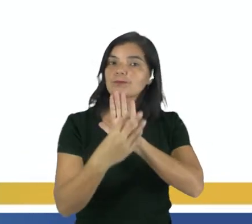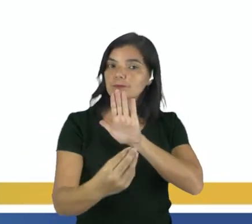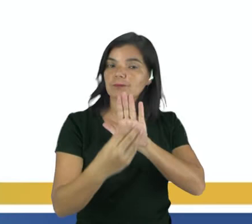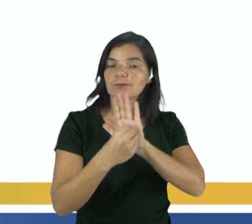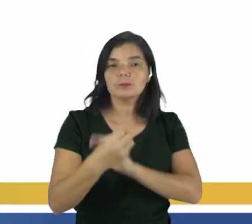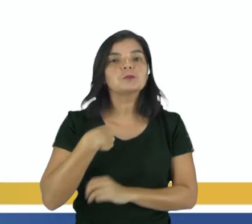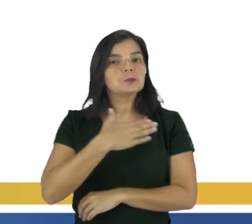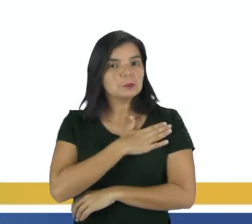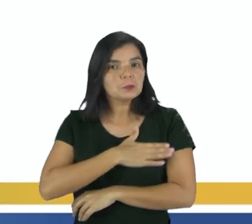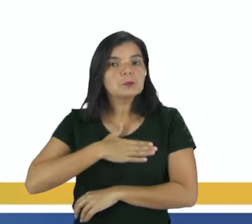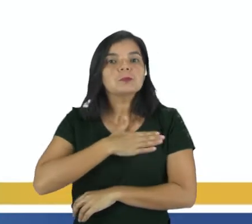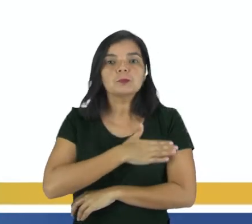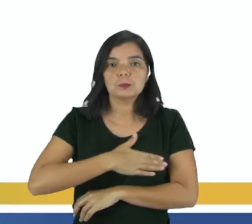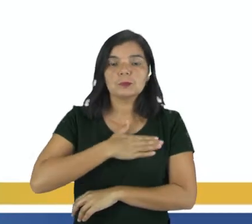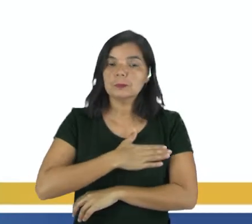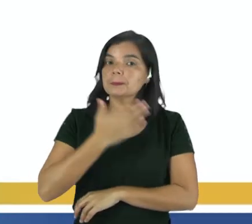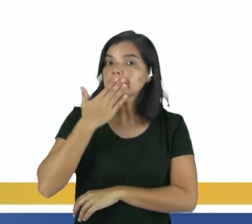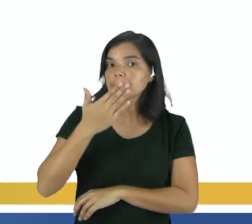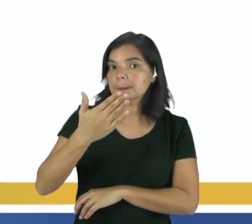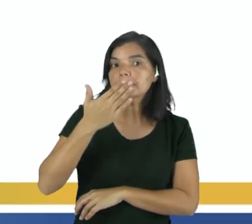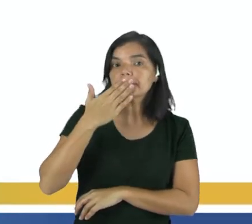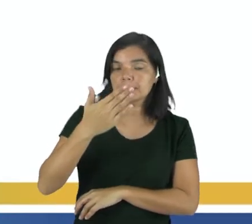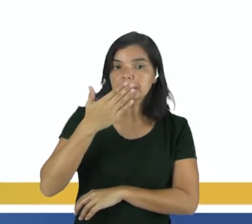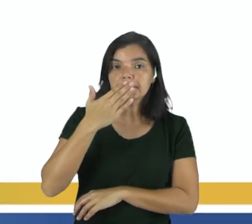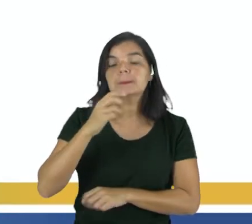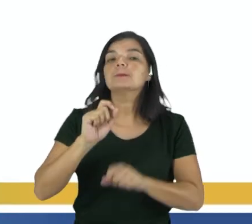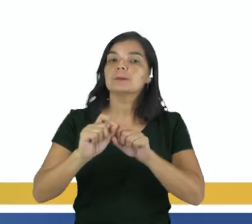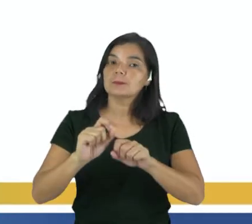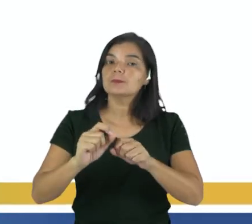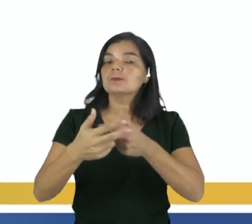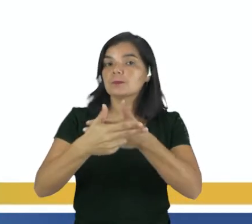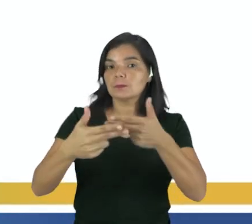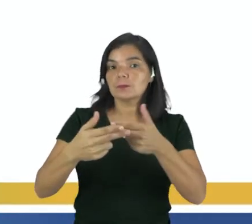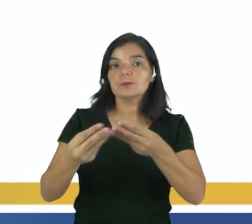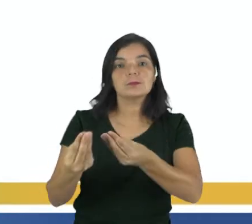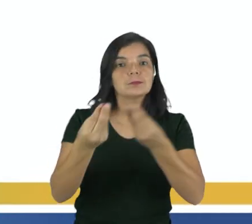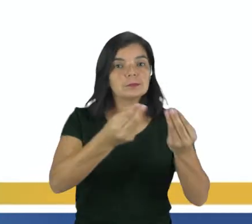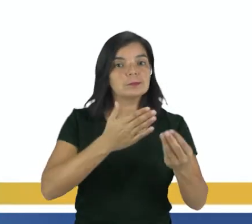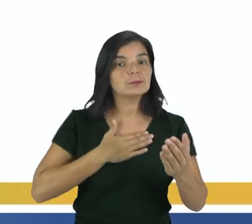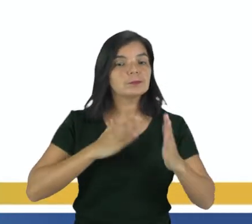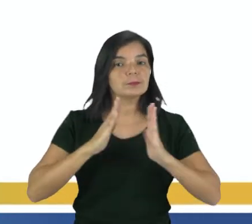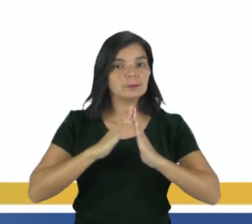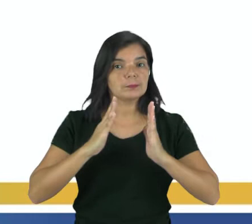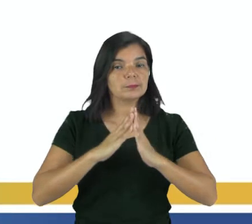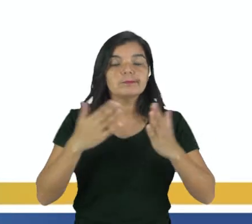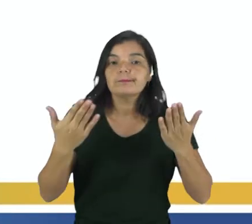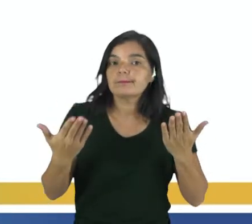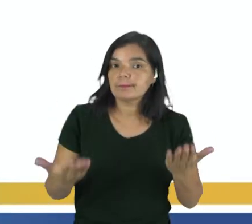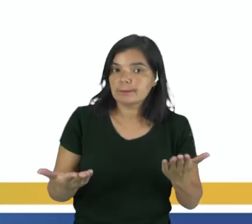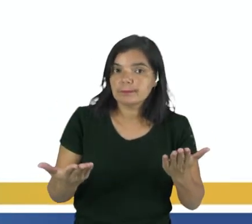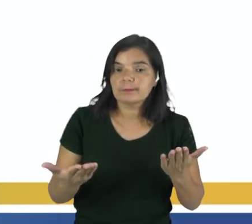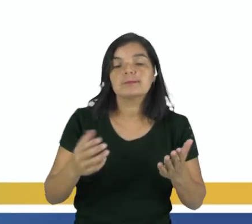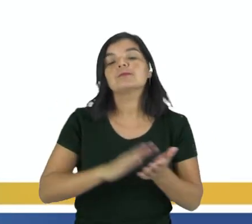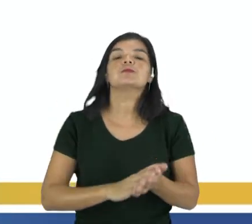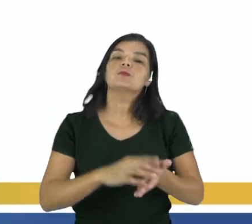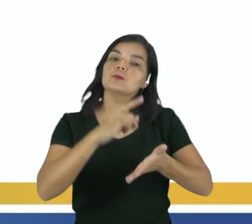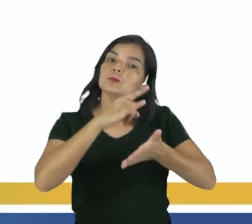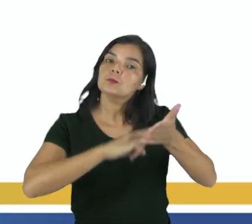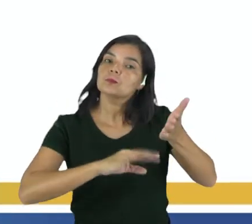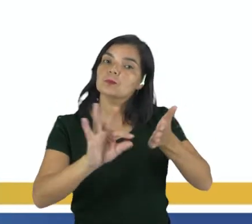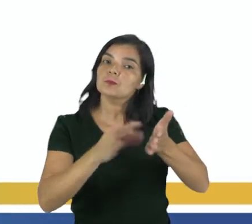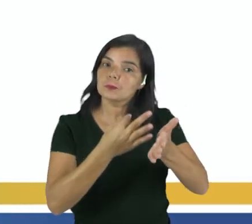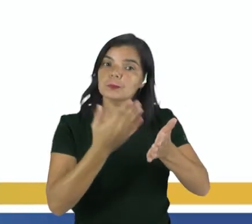que me interessaram, solicitei que a mercadoria fosse entregue na minha casa. Para tanto, assinei a nota